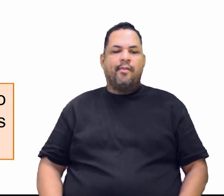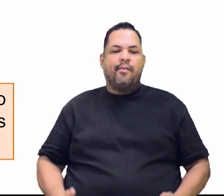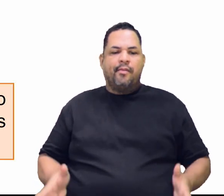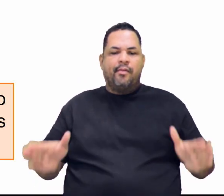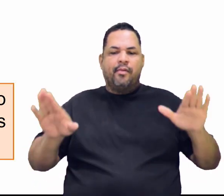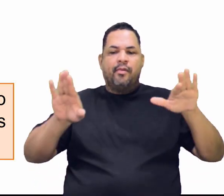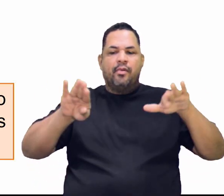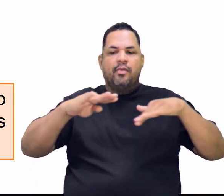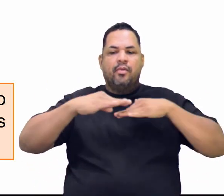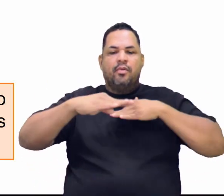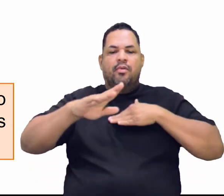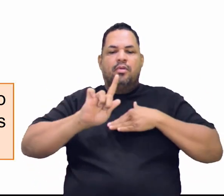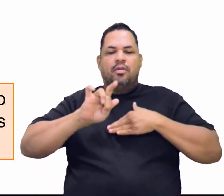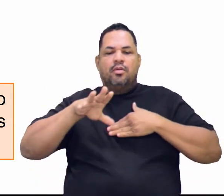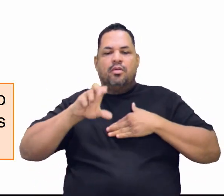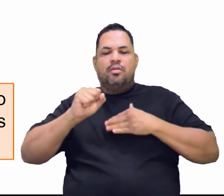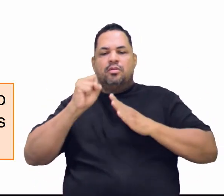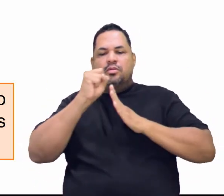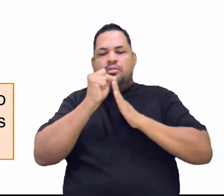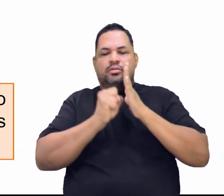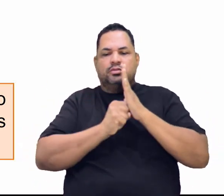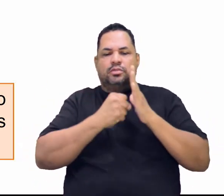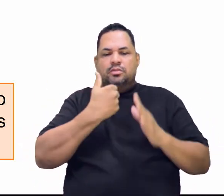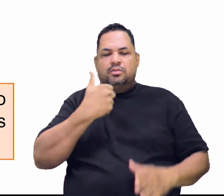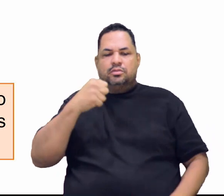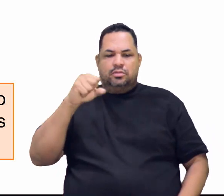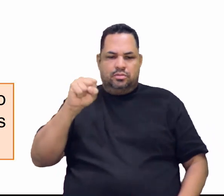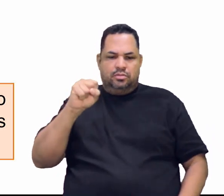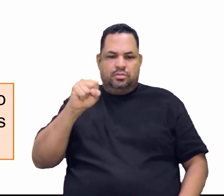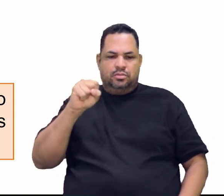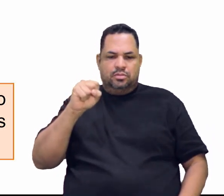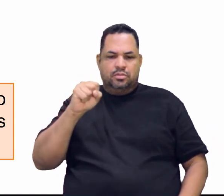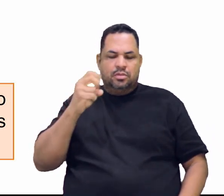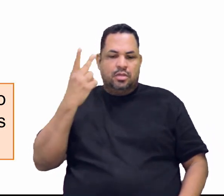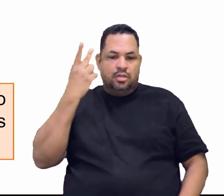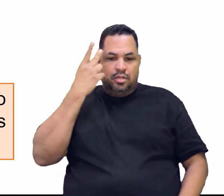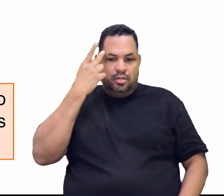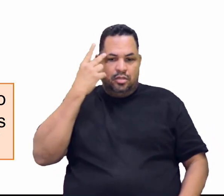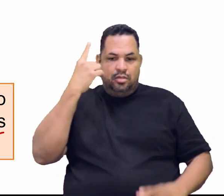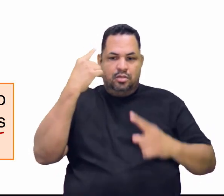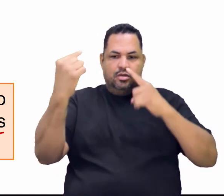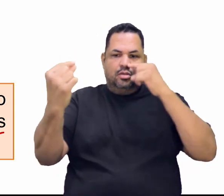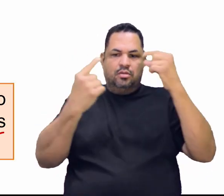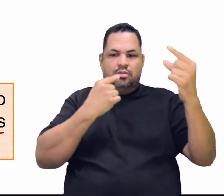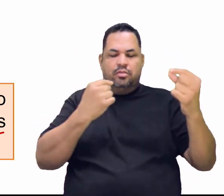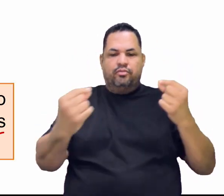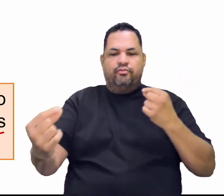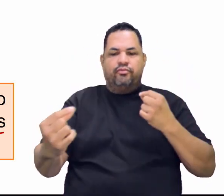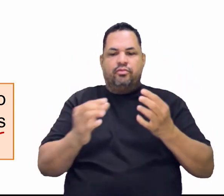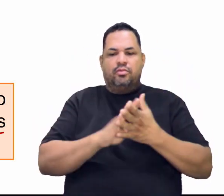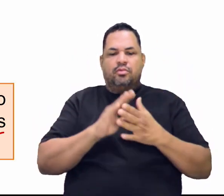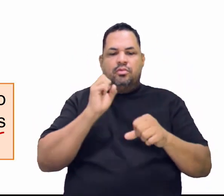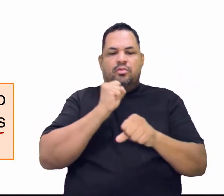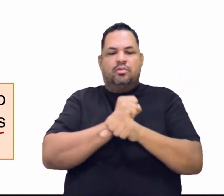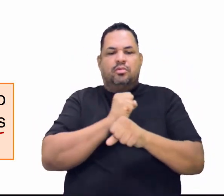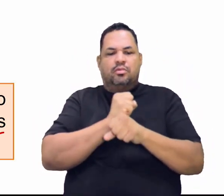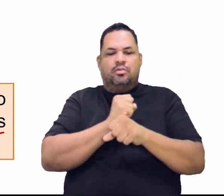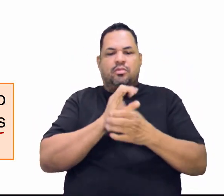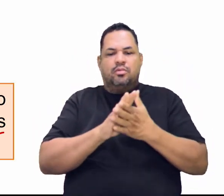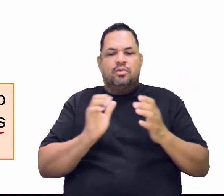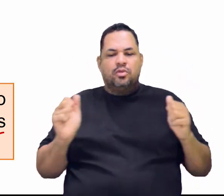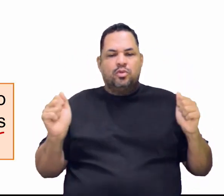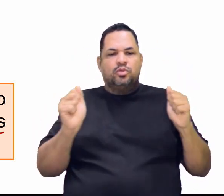1795. No Vale do Guaporé, durante o século XVIII, foram comuns as fugas de escravos e o